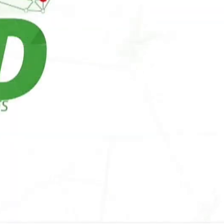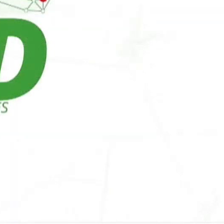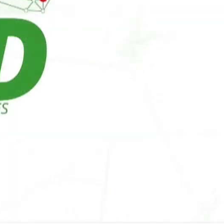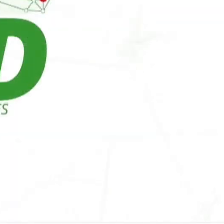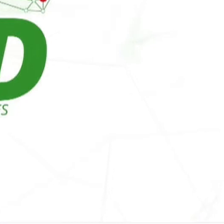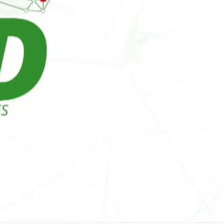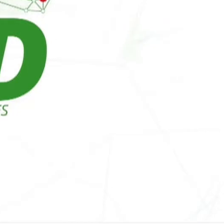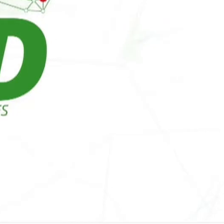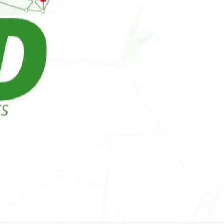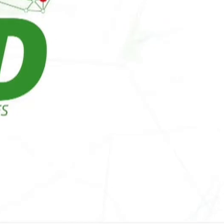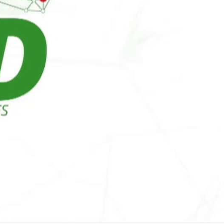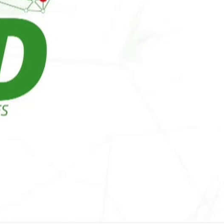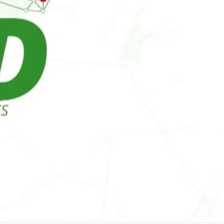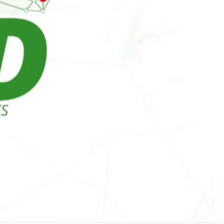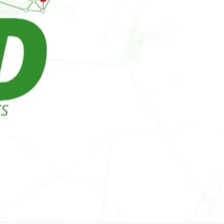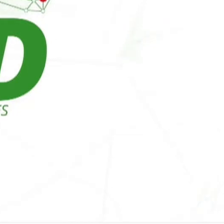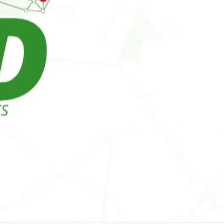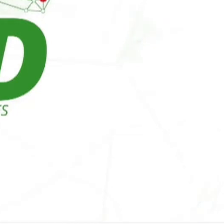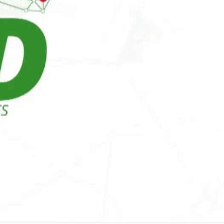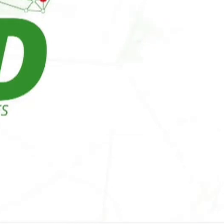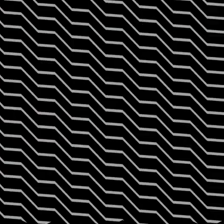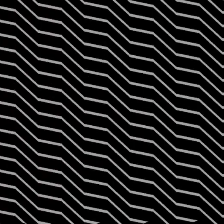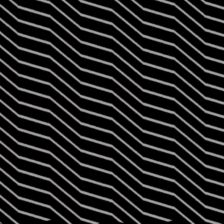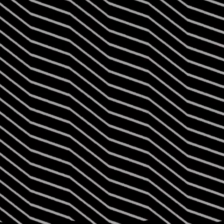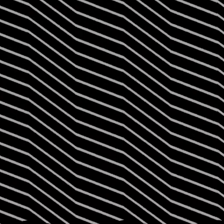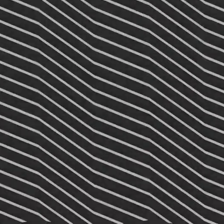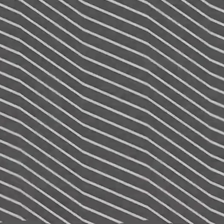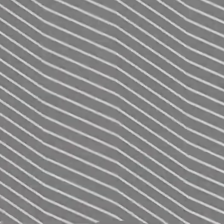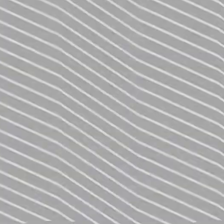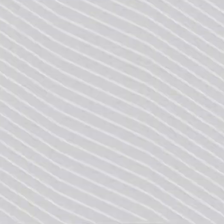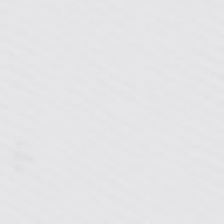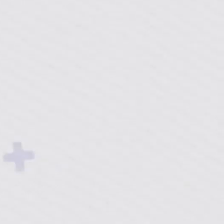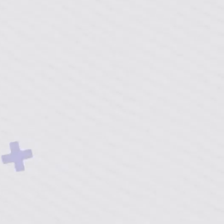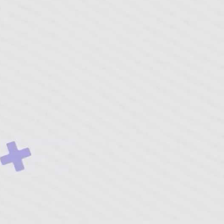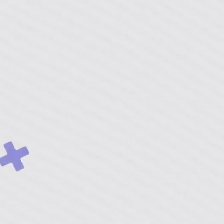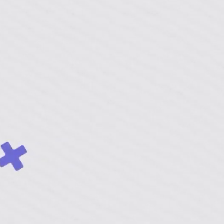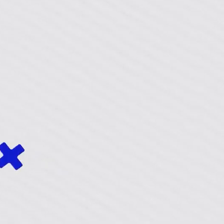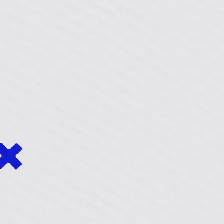Educação à distância, mudando realidades.